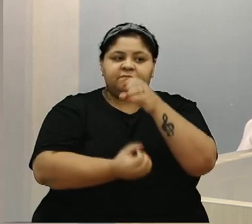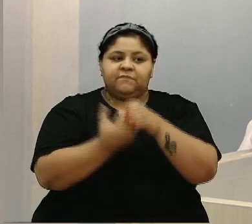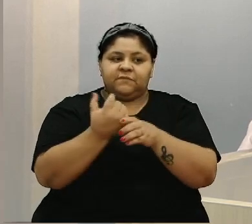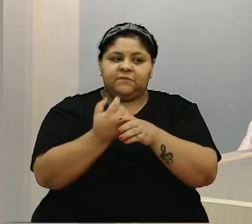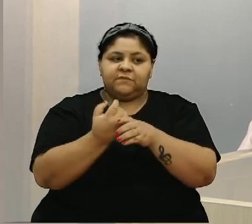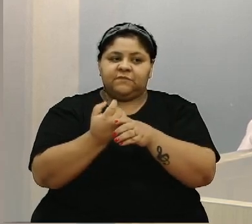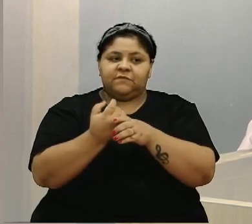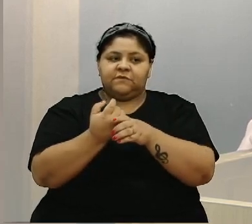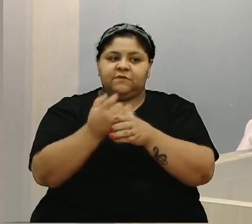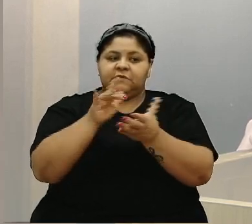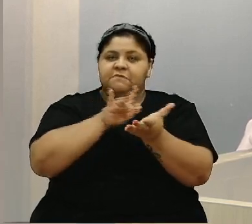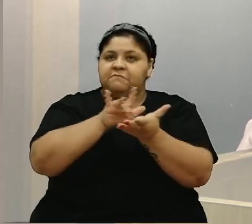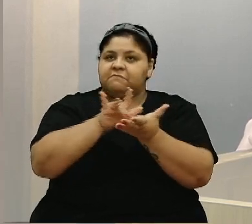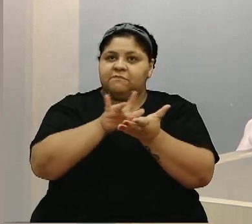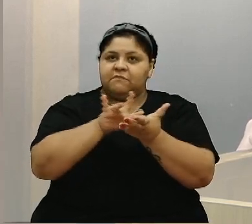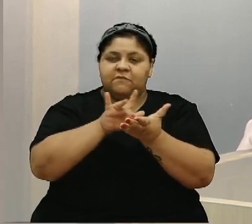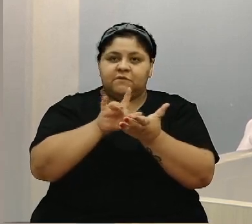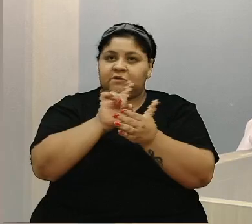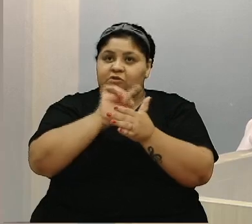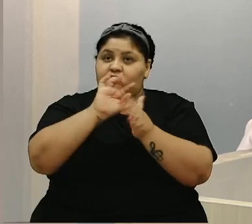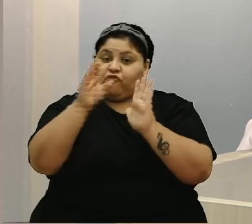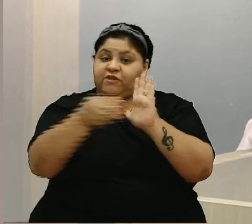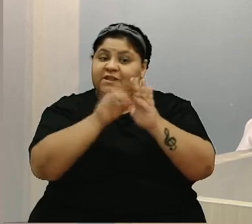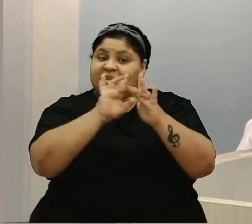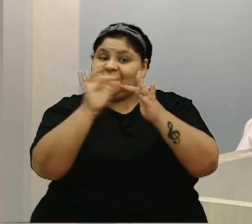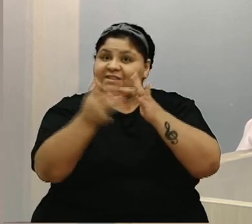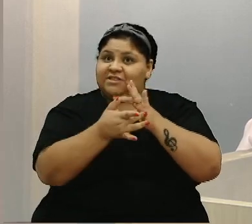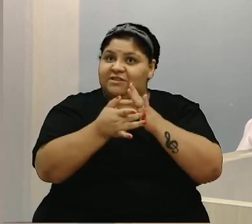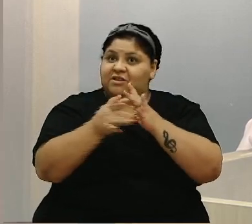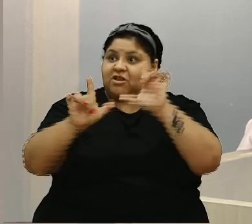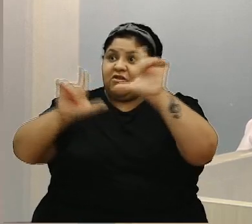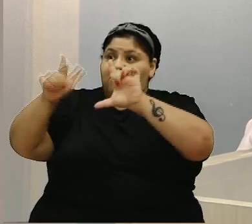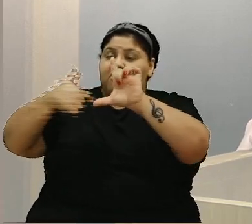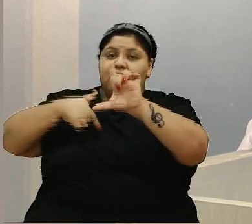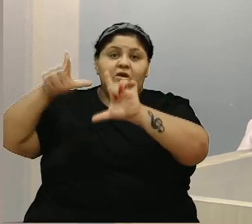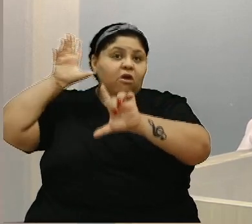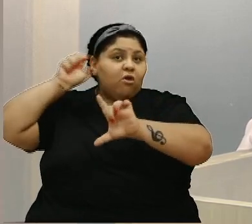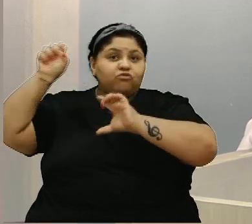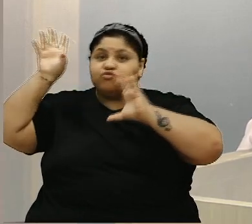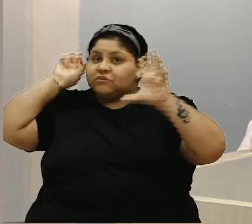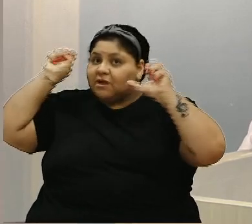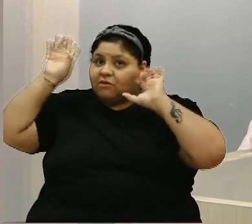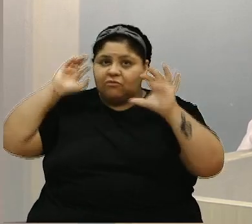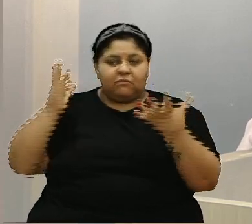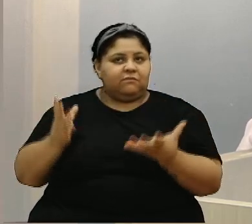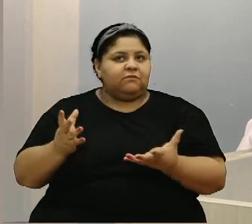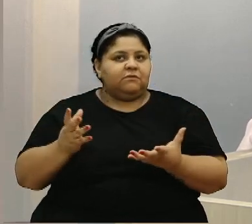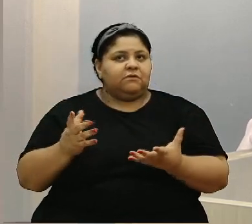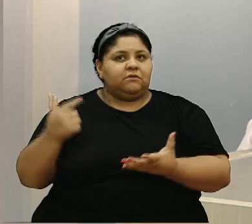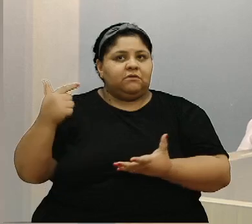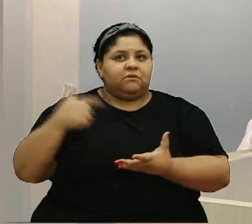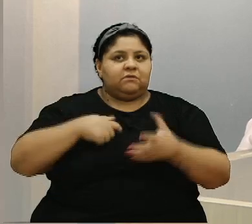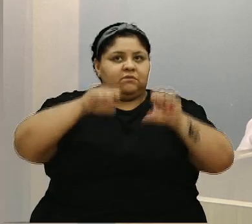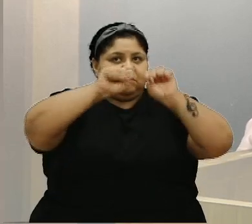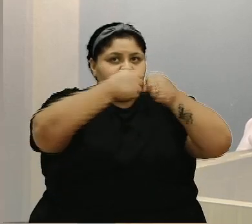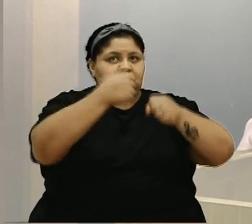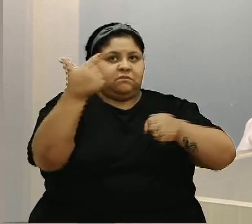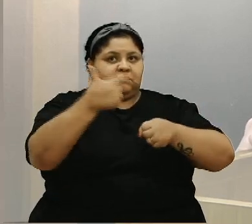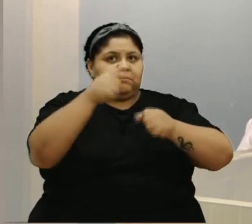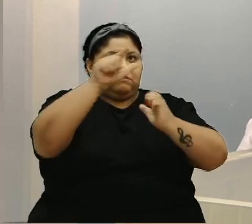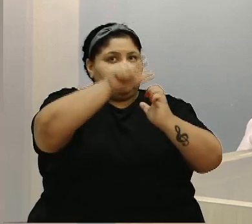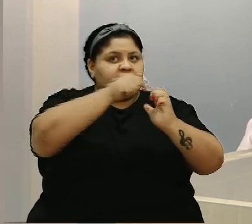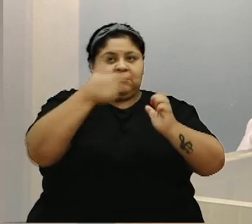e não foi na rede social, foi na TV, tá? 60 dias eu fiquei escutando na TV que eu quebrei 2 empresas, que eu não quebrei